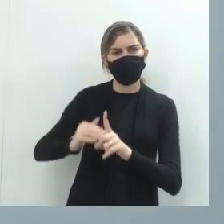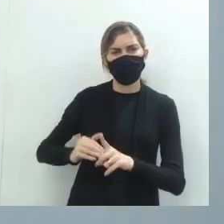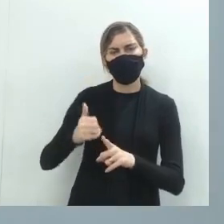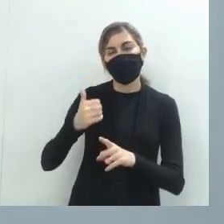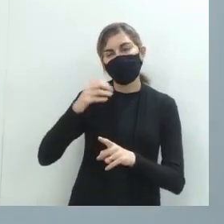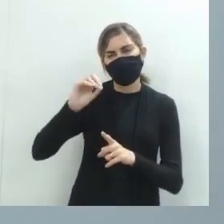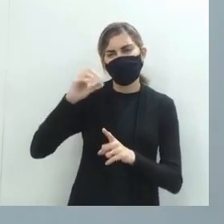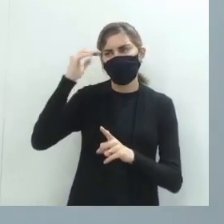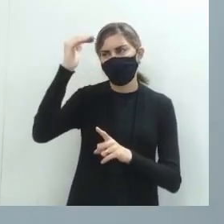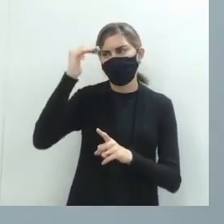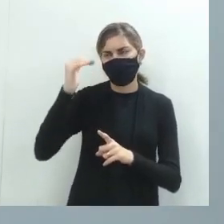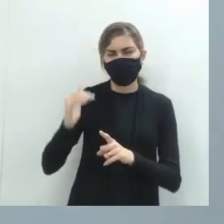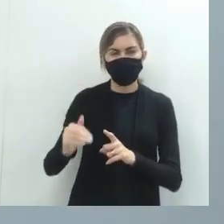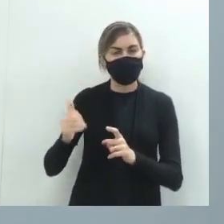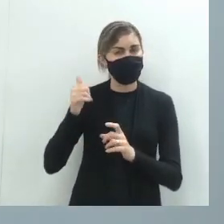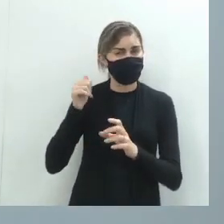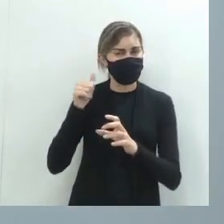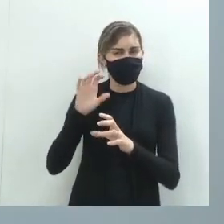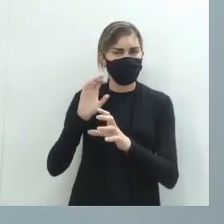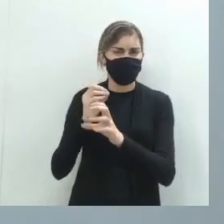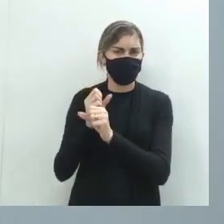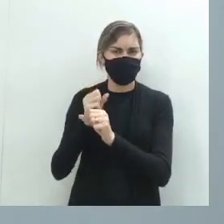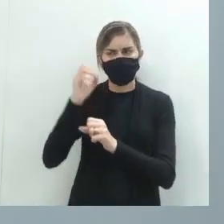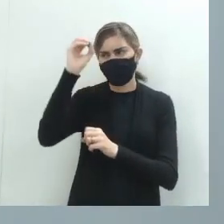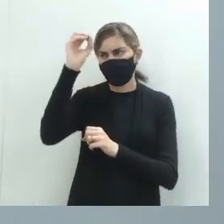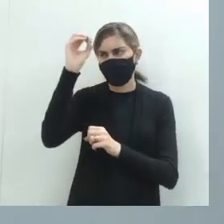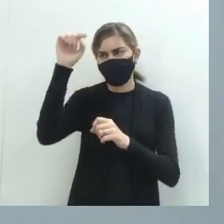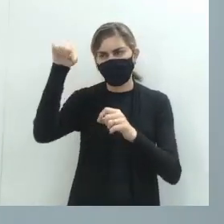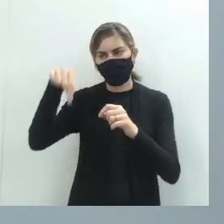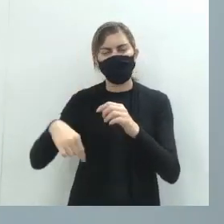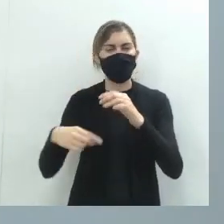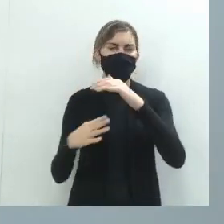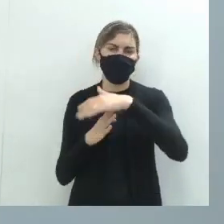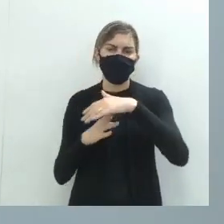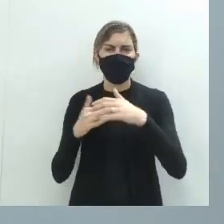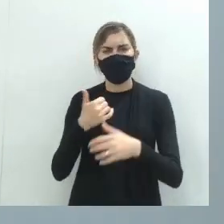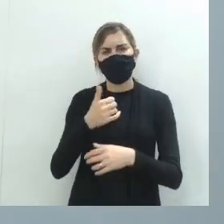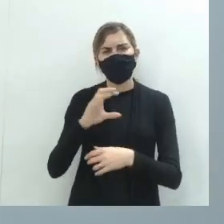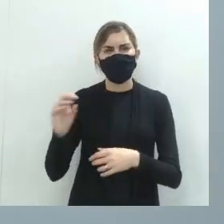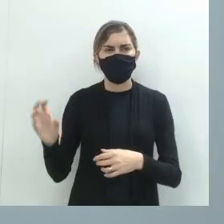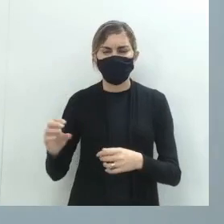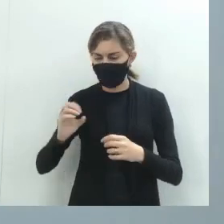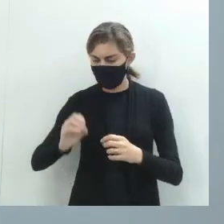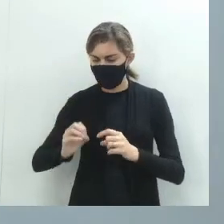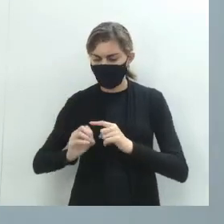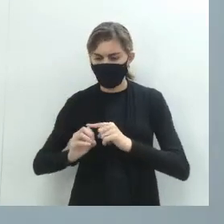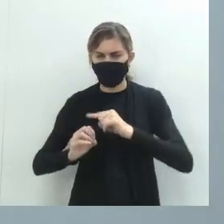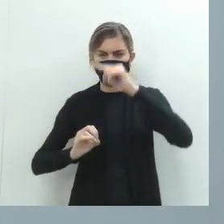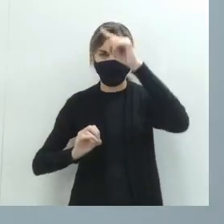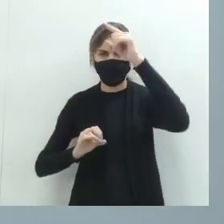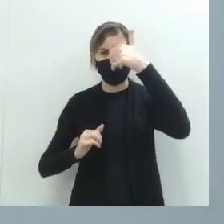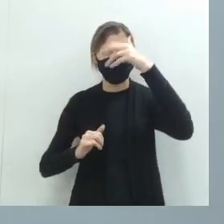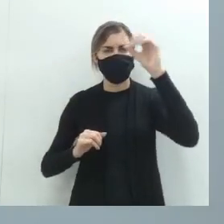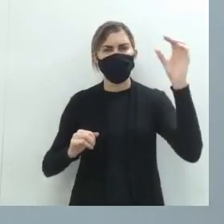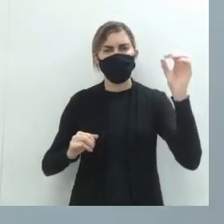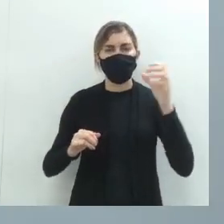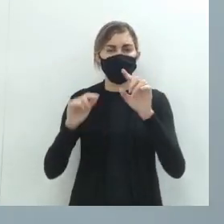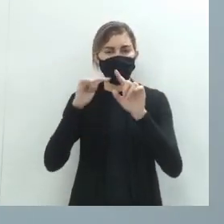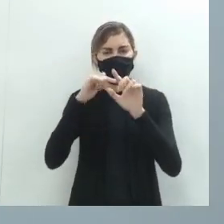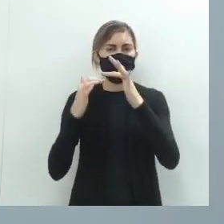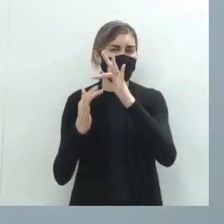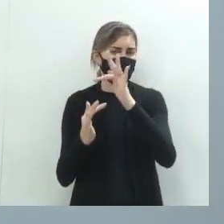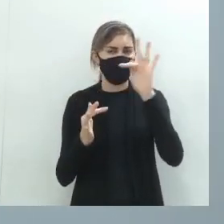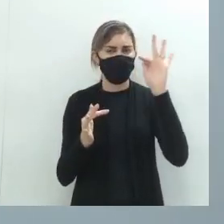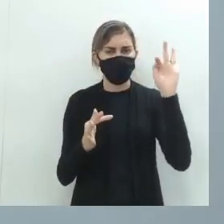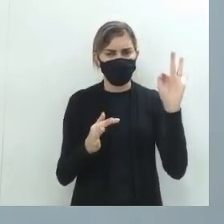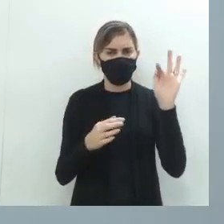em 100 partes iguais, ela vai de 0 até 100. Agora, na escala Fahrenheit,